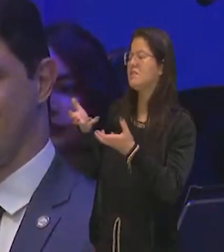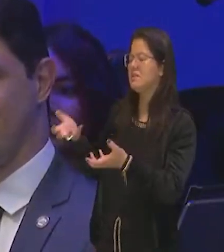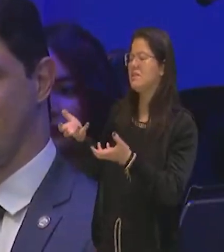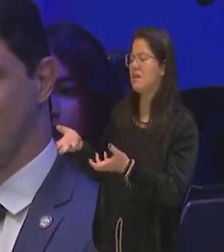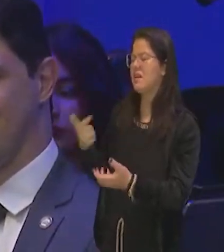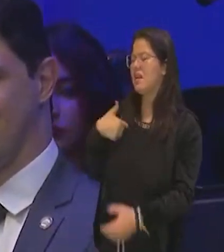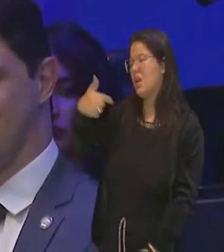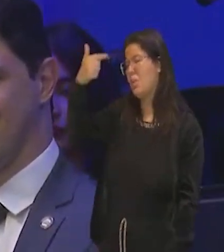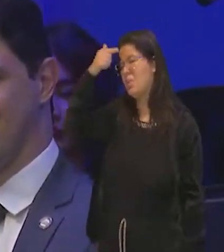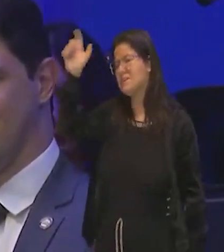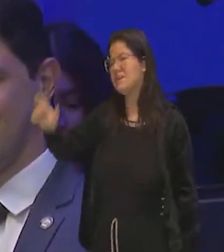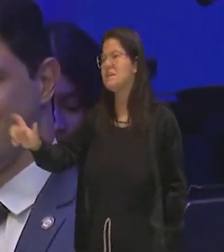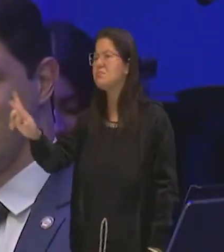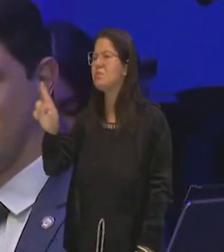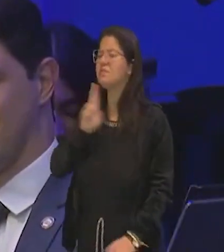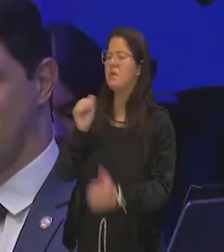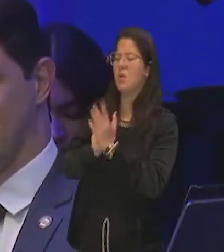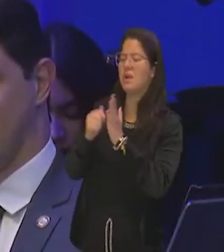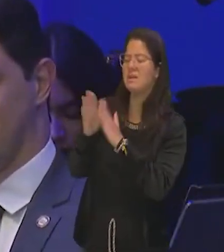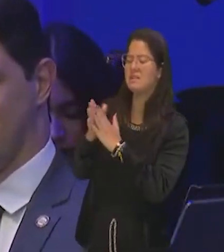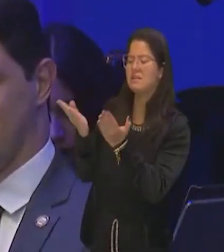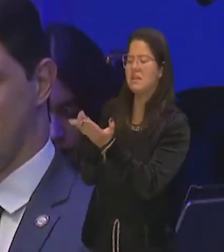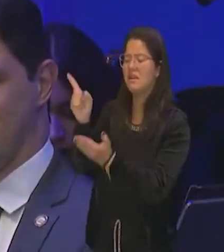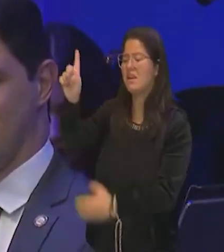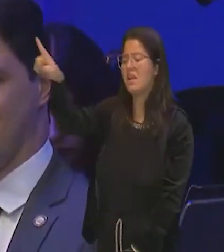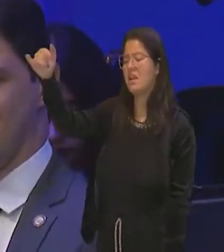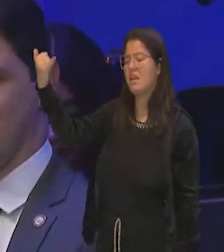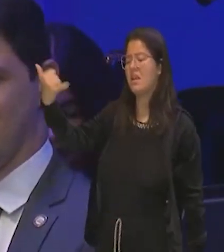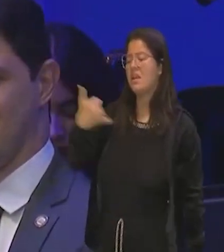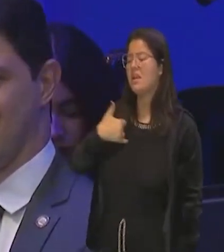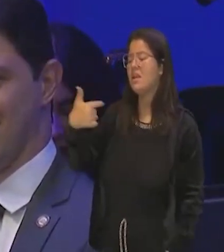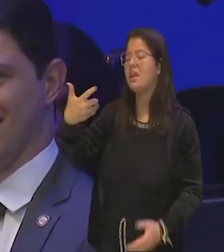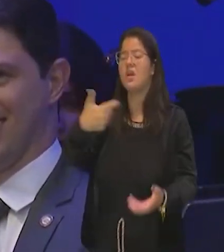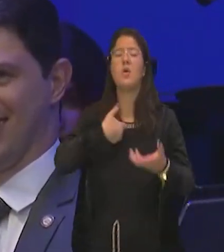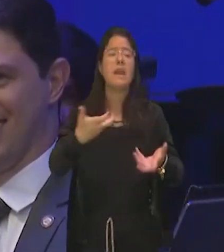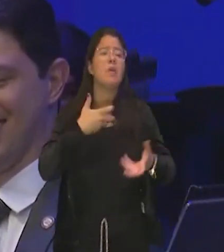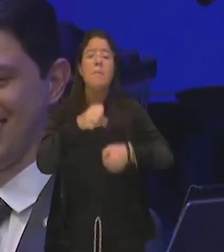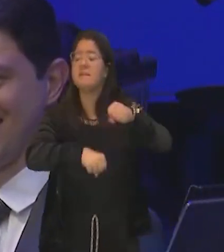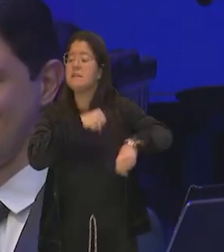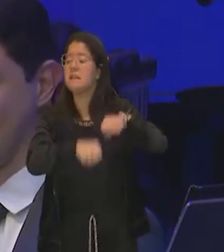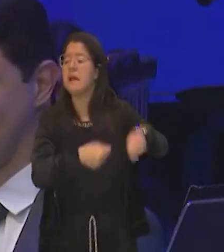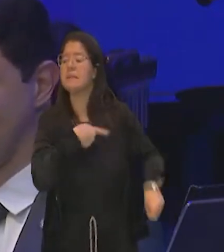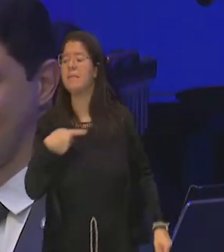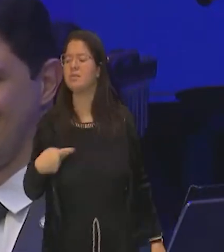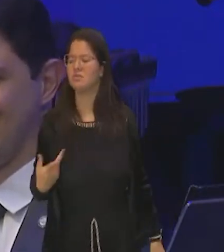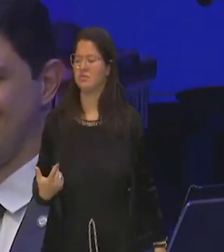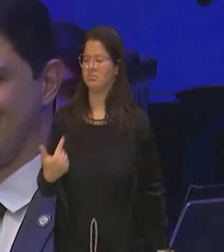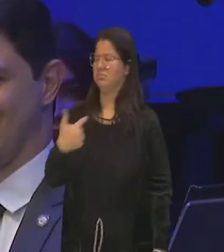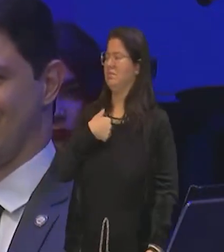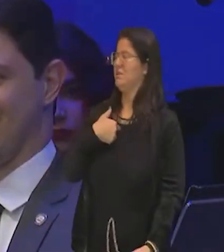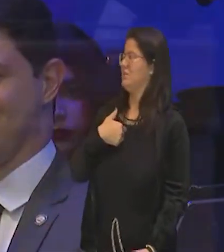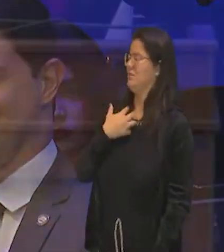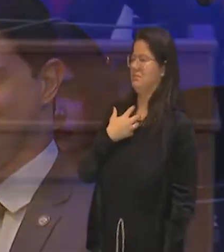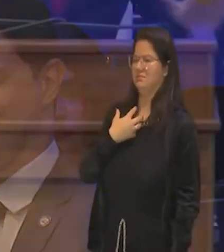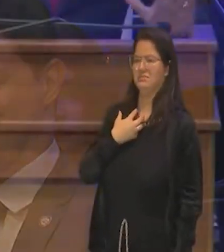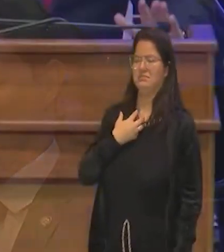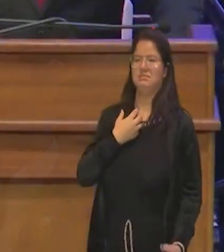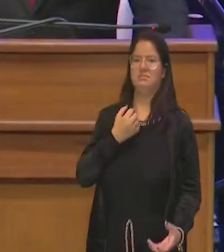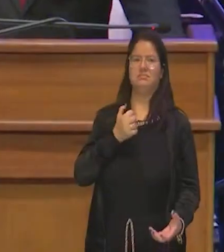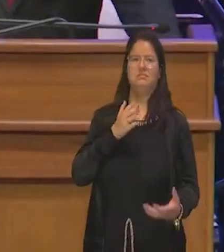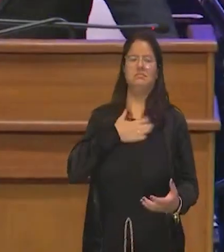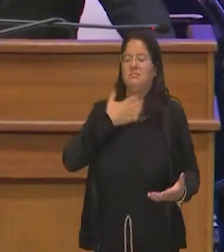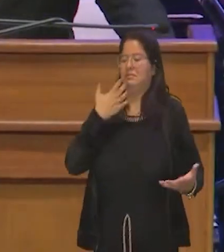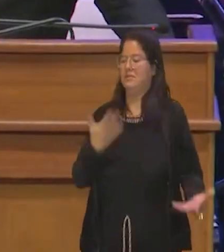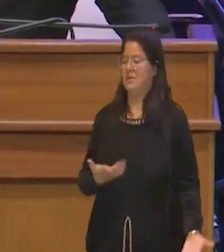eu queria uma oração. Pastor, eu queria uma Bíblia. Ele falou assim: eu quero uma bicicleta. Aquilo me quebrou. Eu falei: eu não pergunto mais